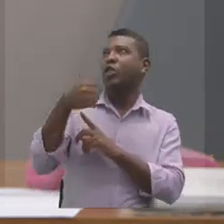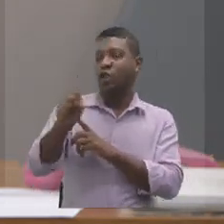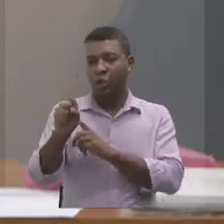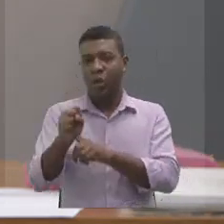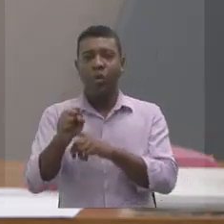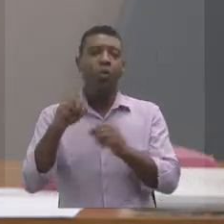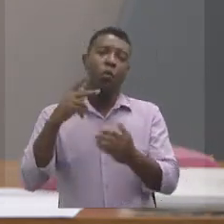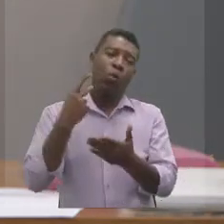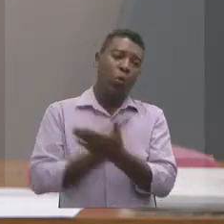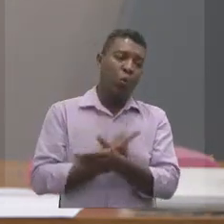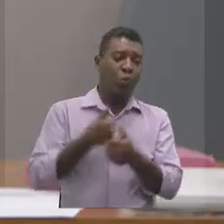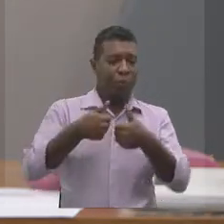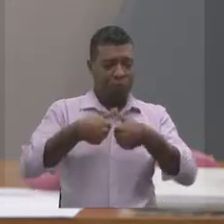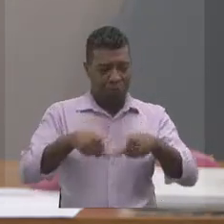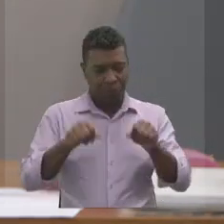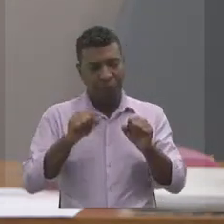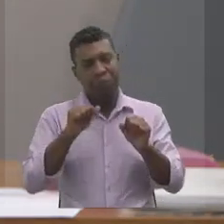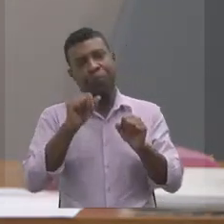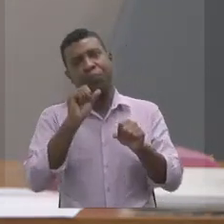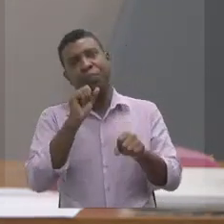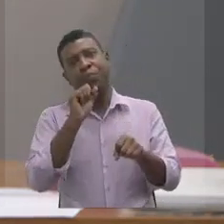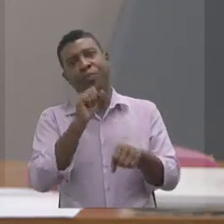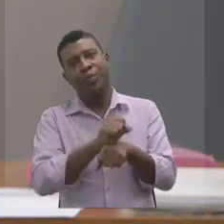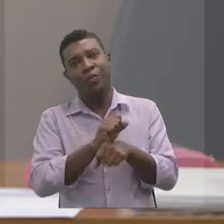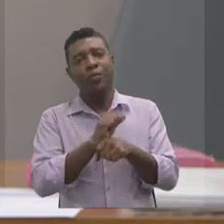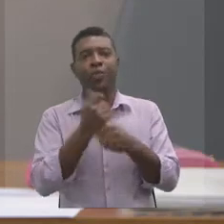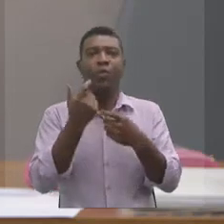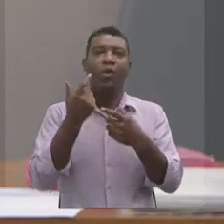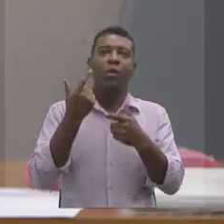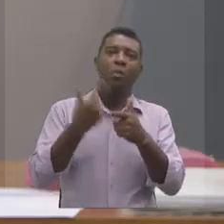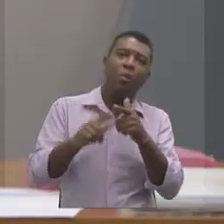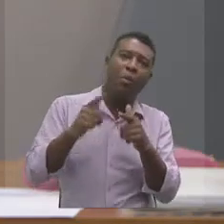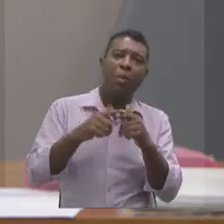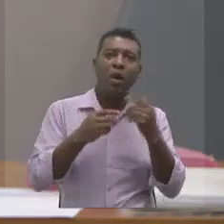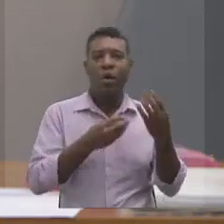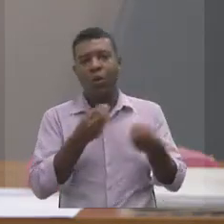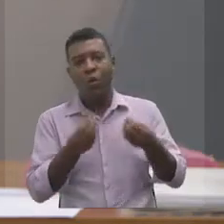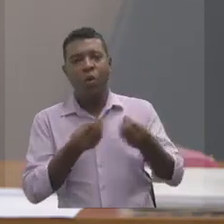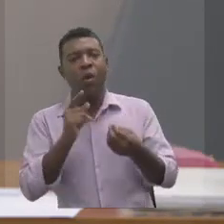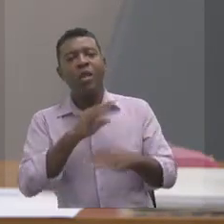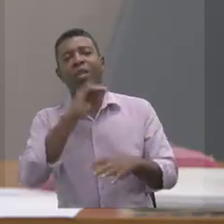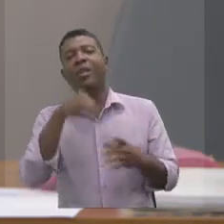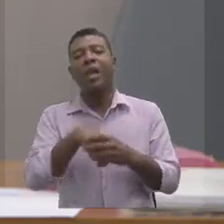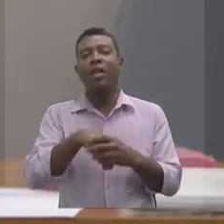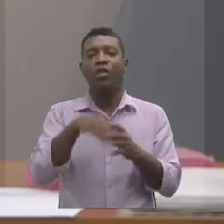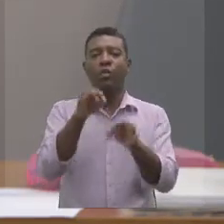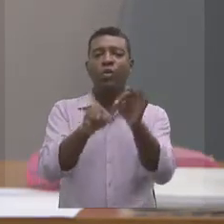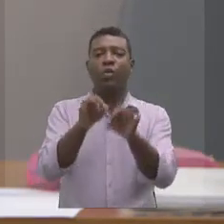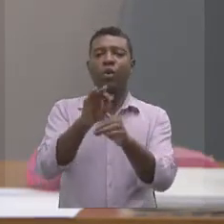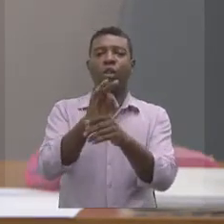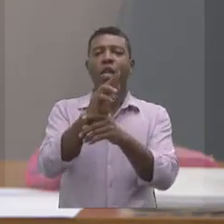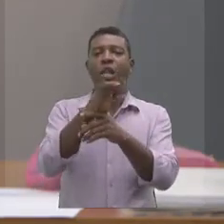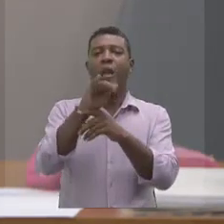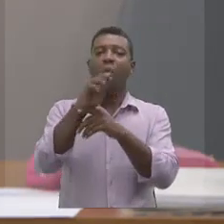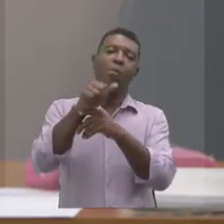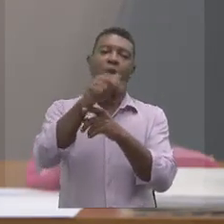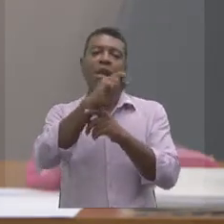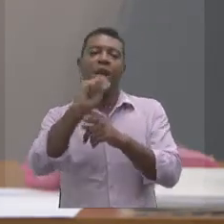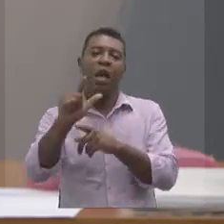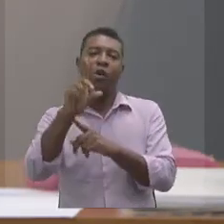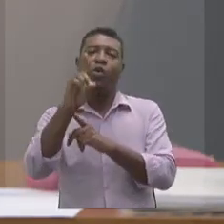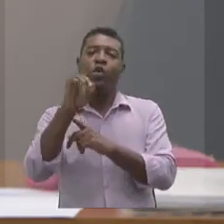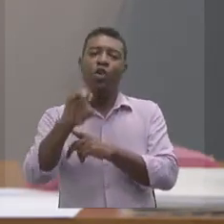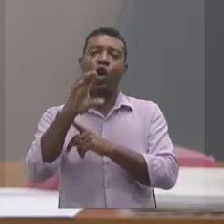com a participação né Muito importante do nosso Tribunal de Contas do Estado né e teve o contrato assinado em fevereiro de